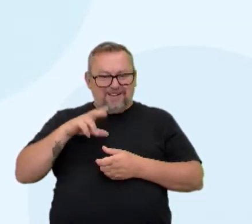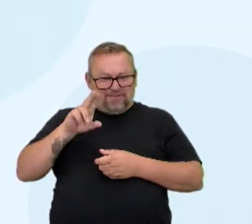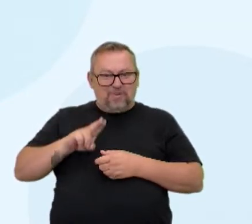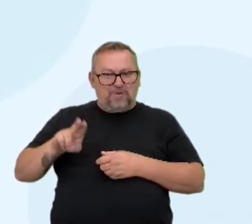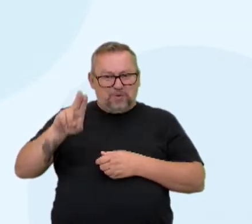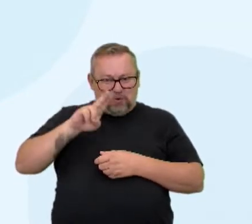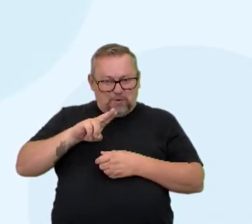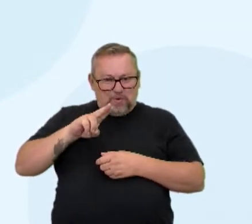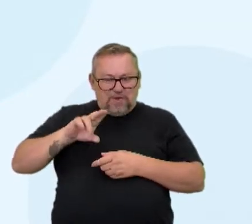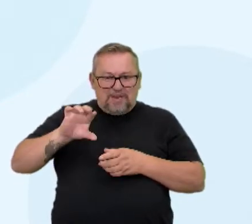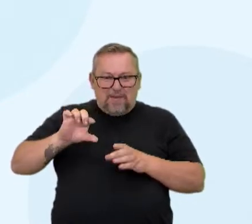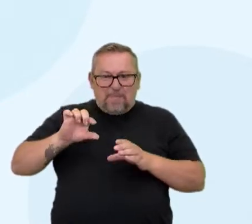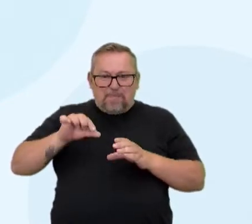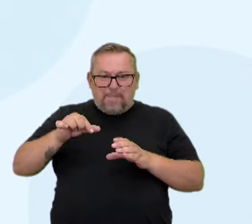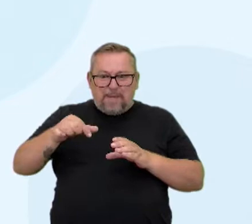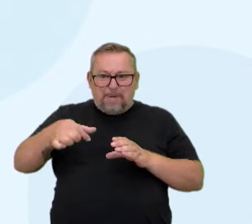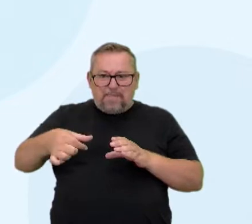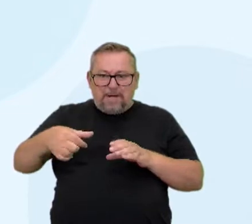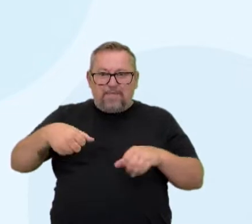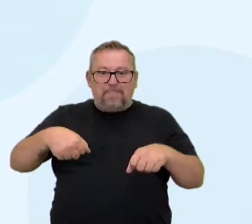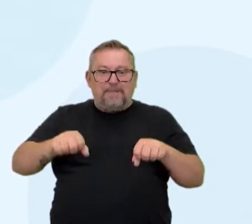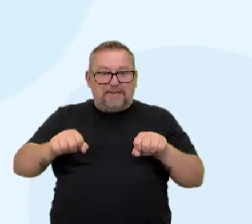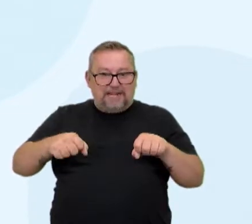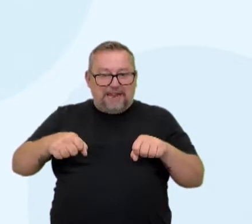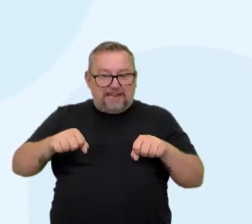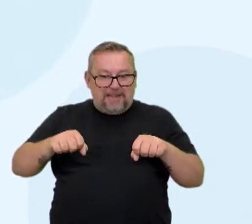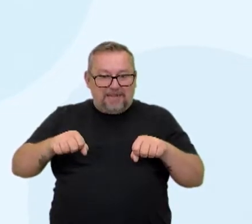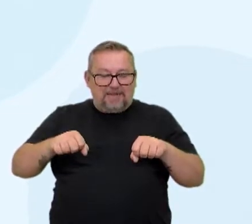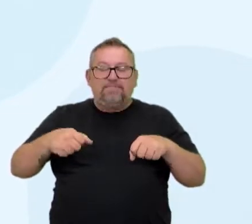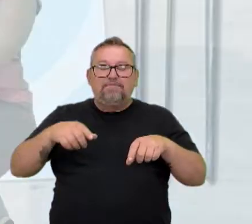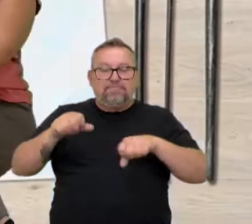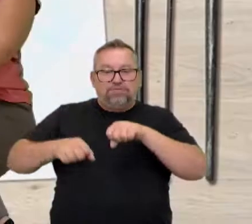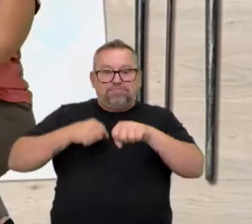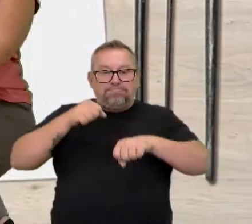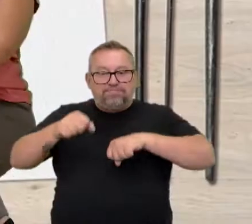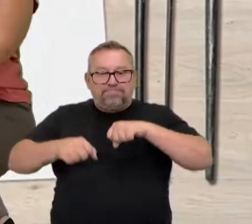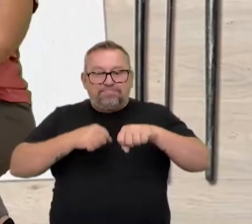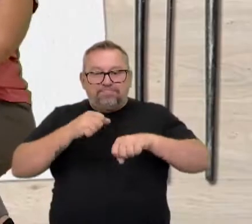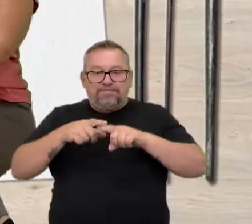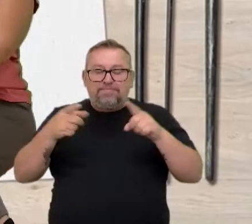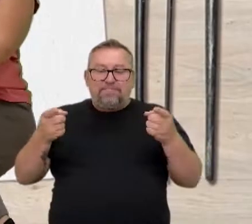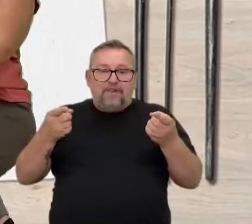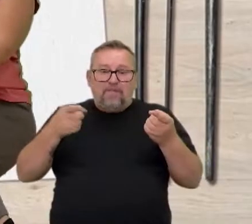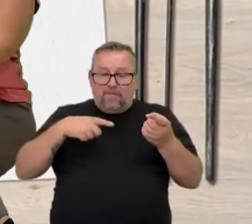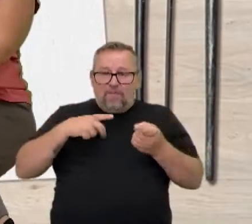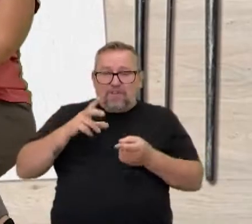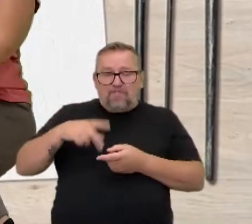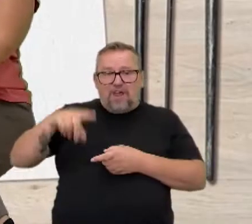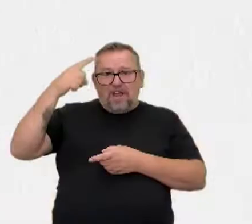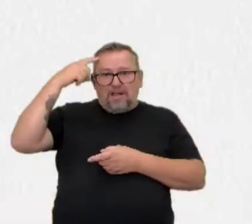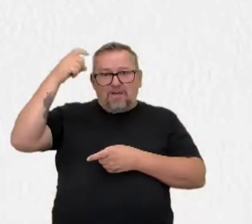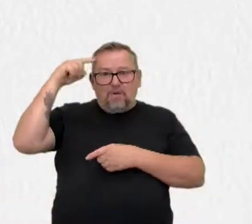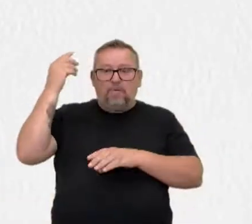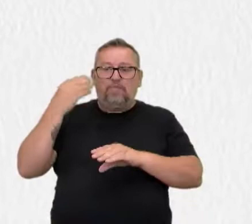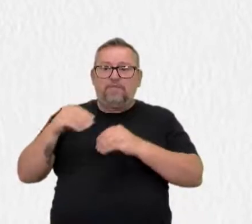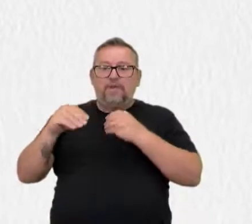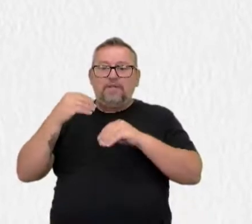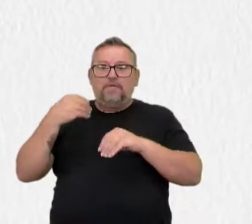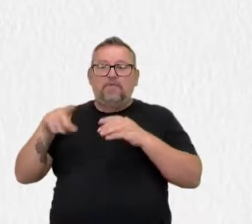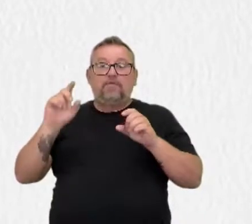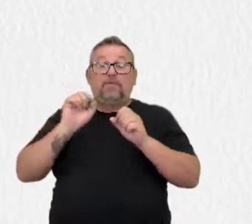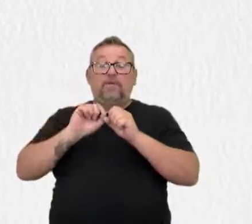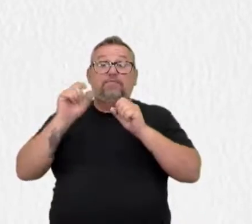poderes, algumas ferramentas que a gente não utilizou? E é com essa frase que a gente começa fazendo o link. Será que você já criou um meme, já construiu,